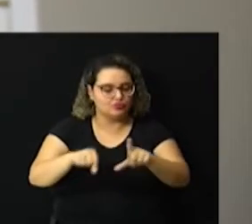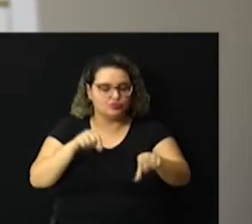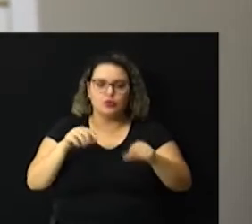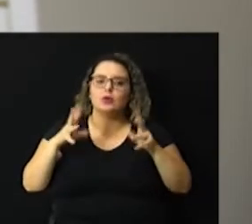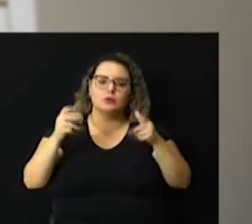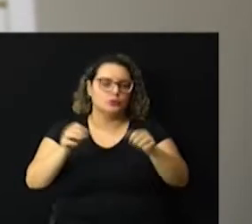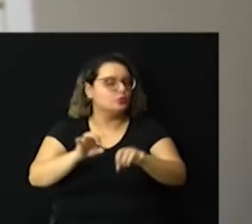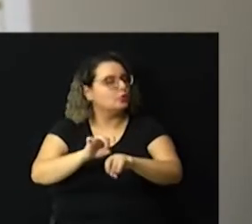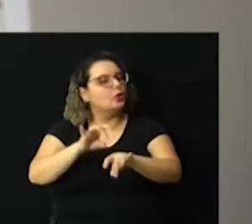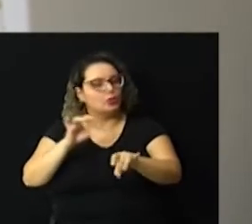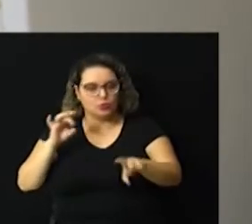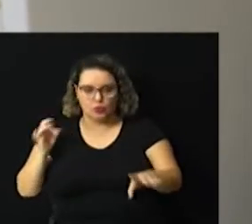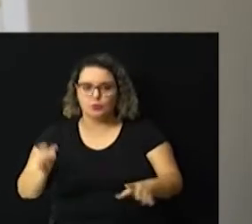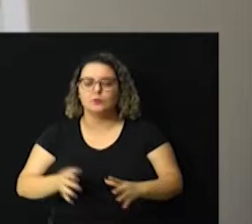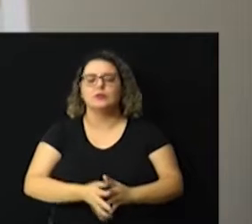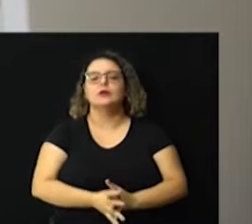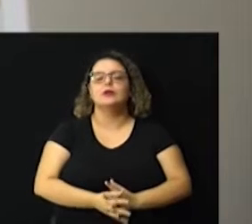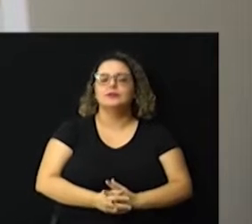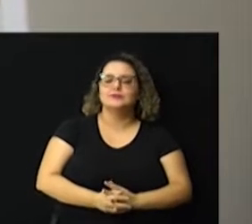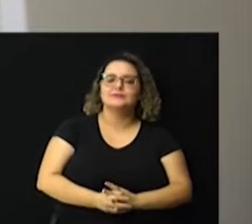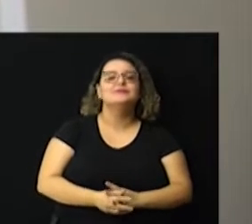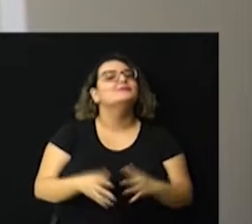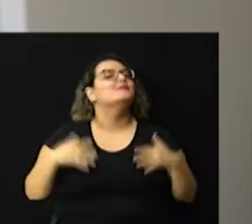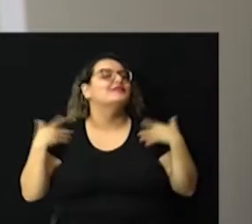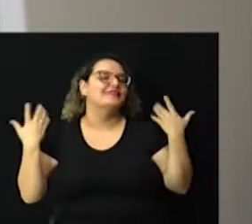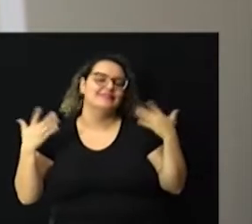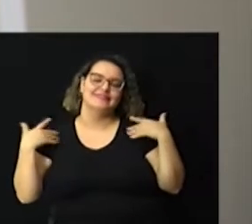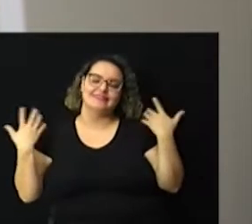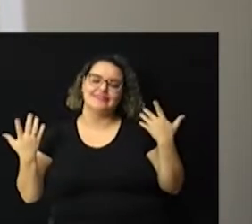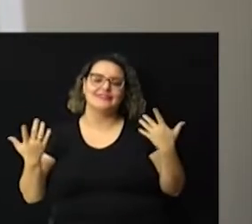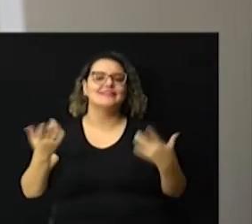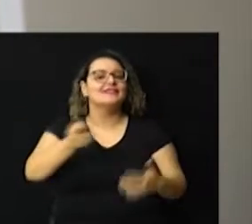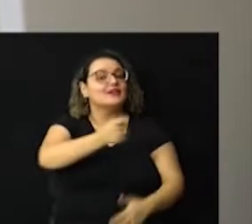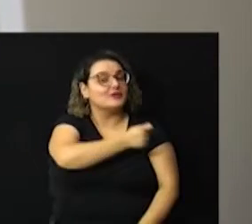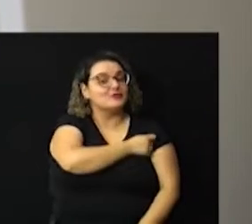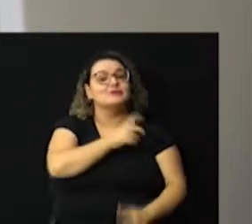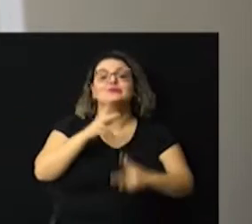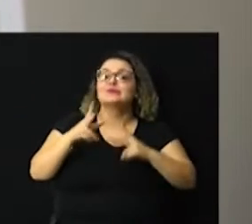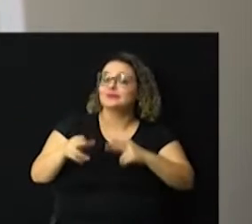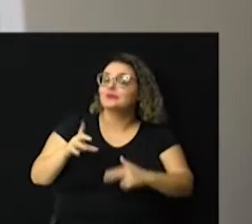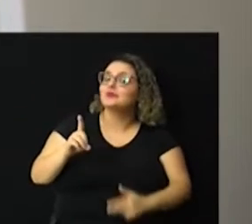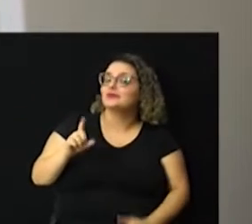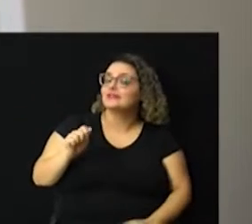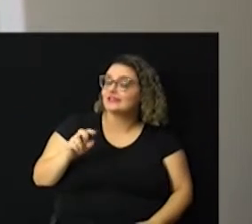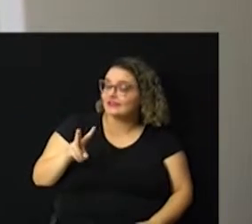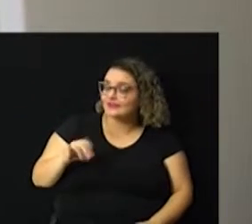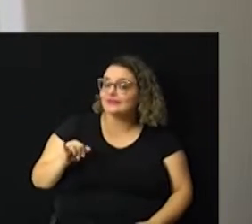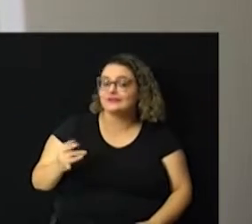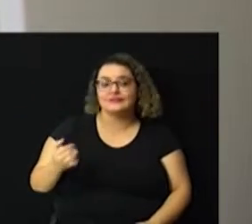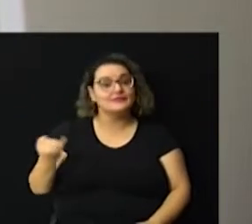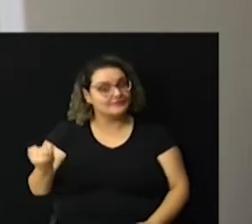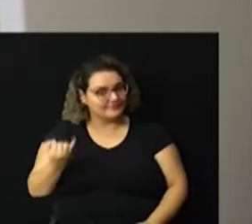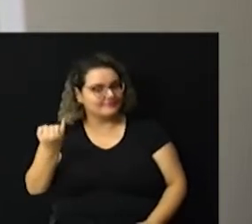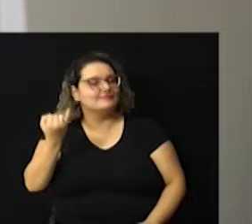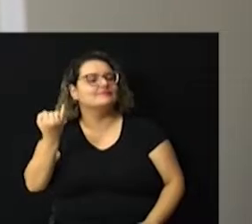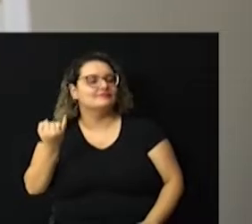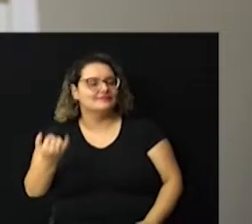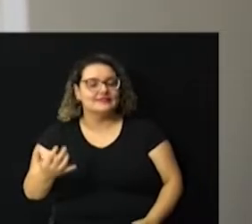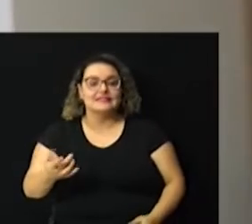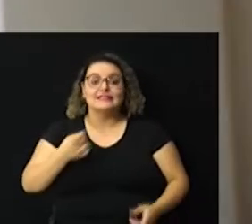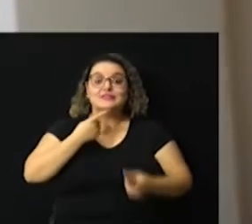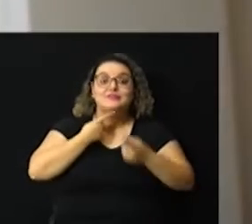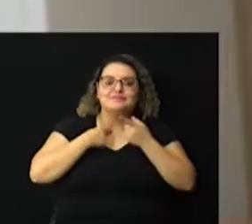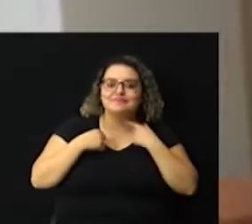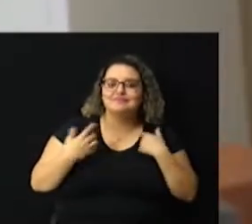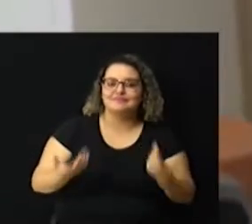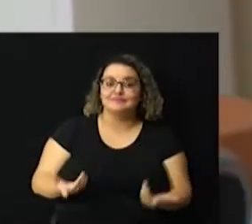toda online e foi uma alegria muito grande ter alunos como o Davi nessa eletiva, tão interessado.